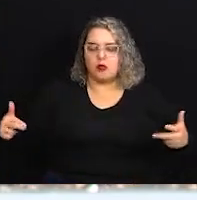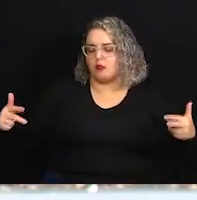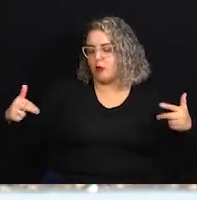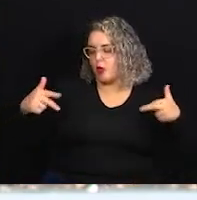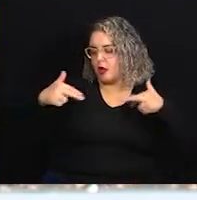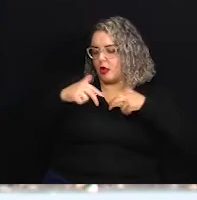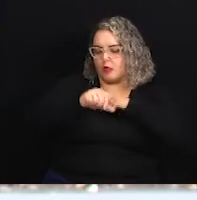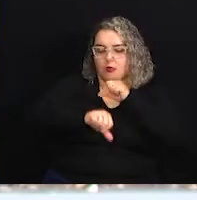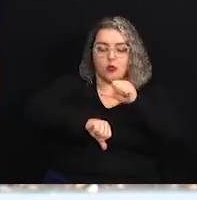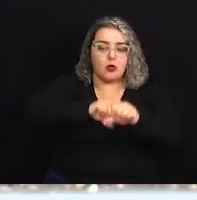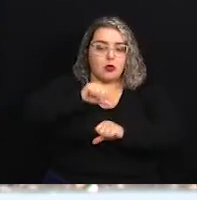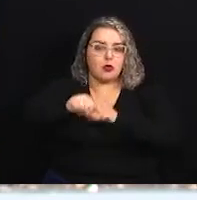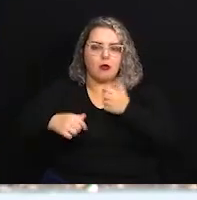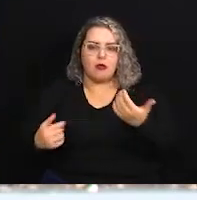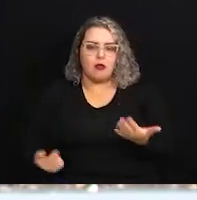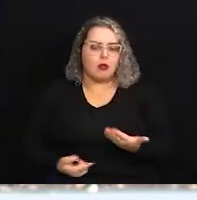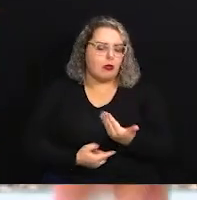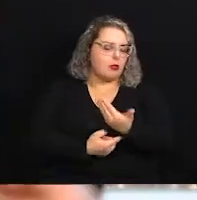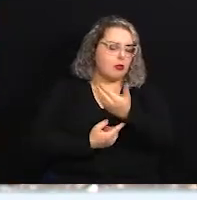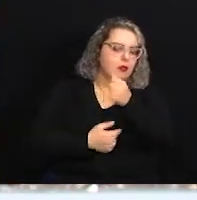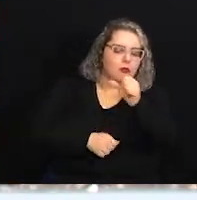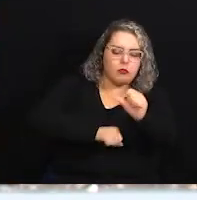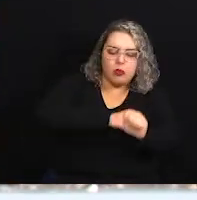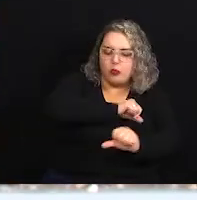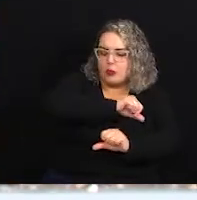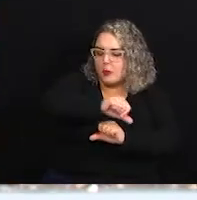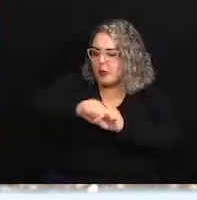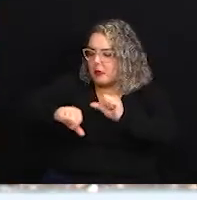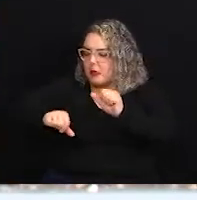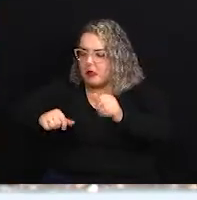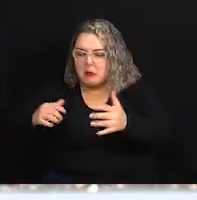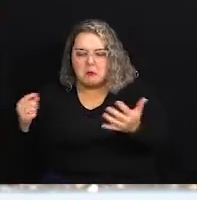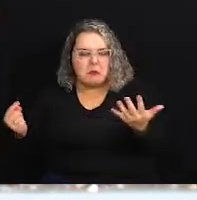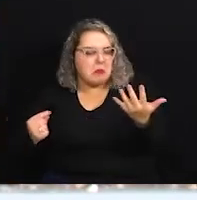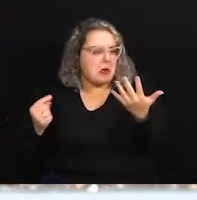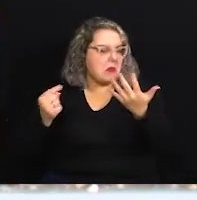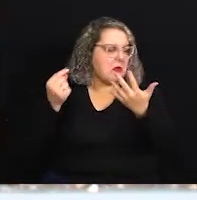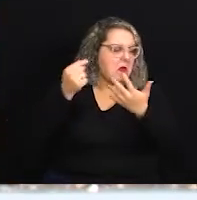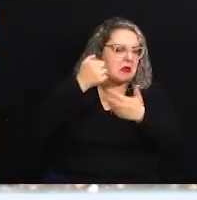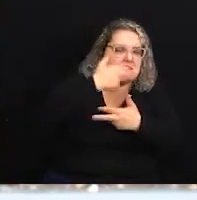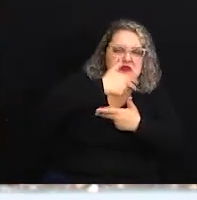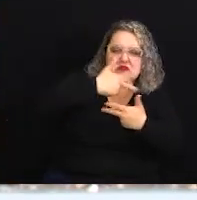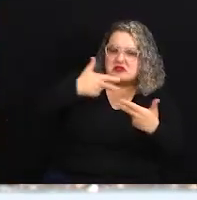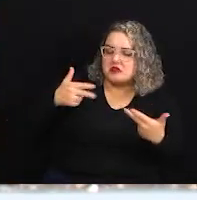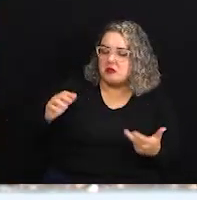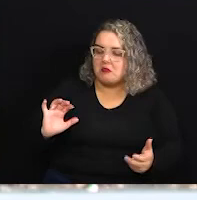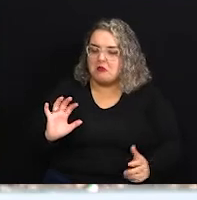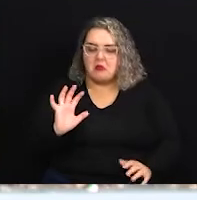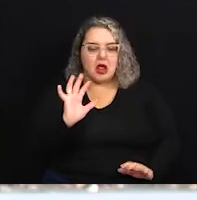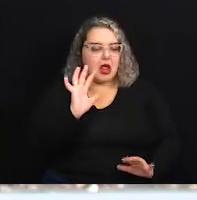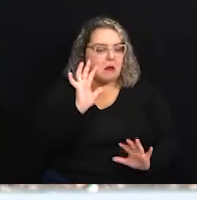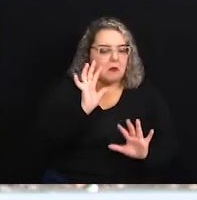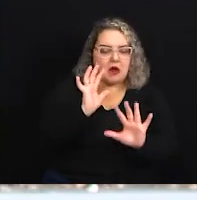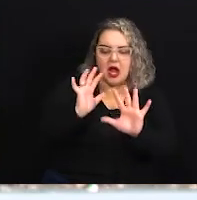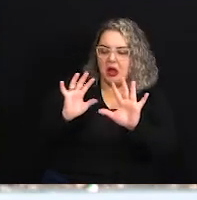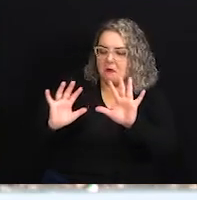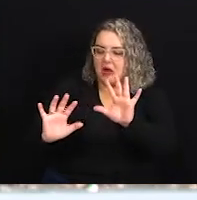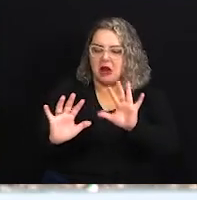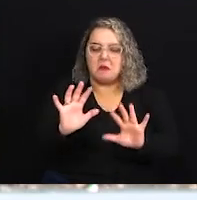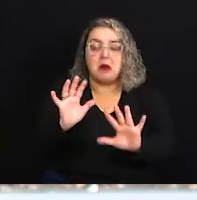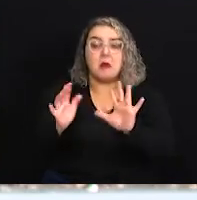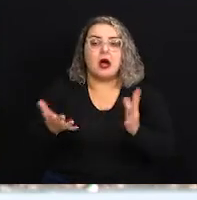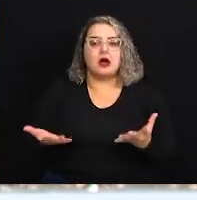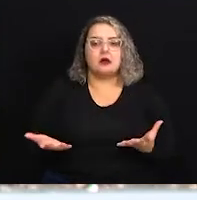está mudando, a tecnologia foi transformada e aí você usa e